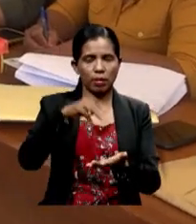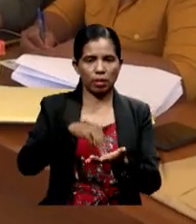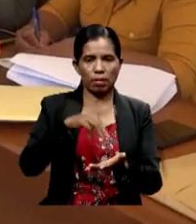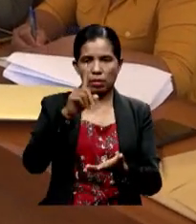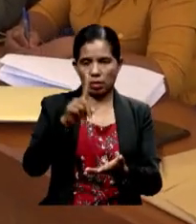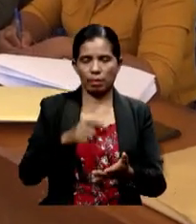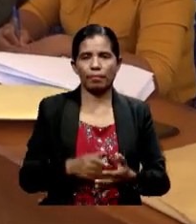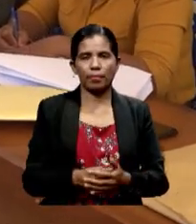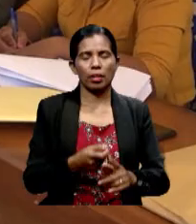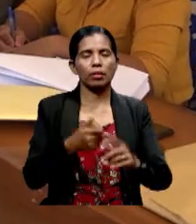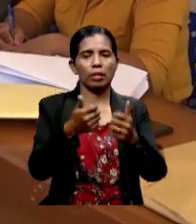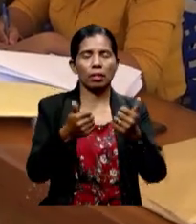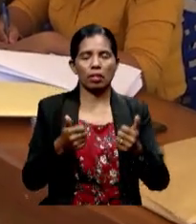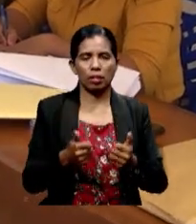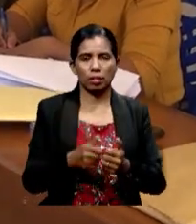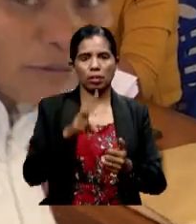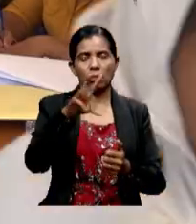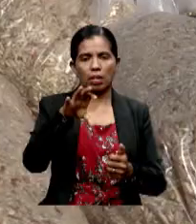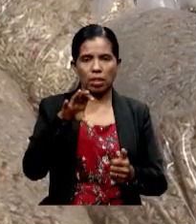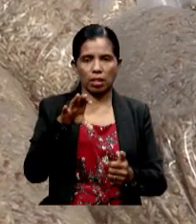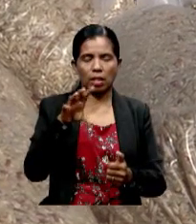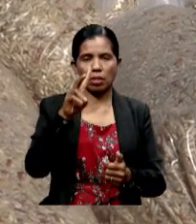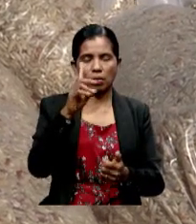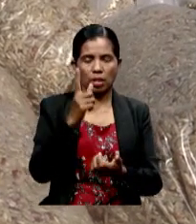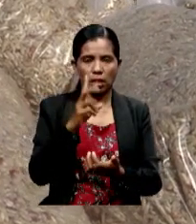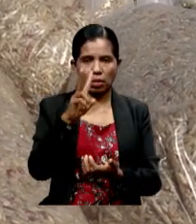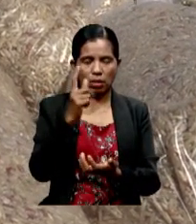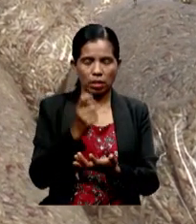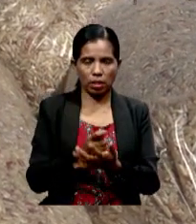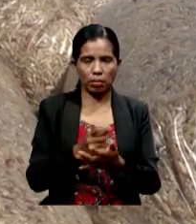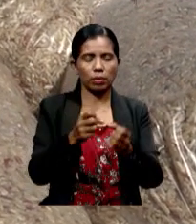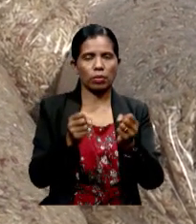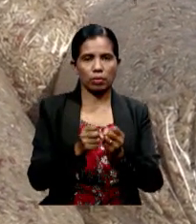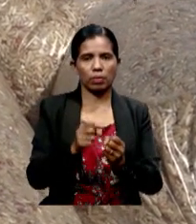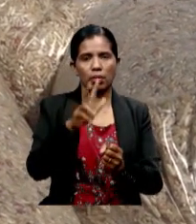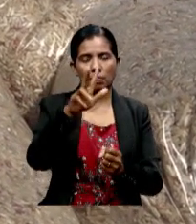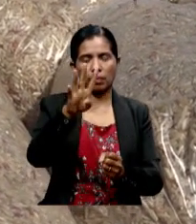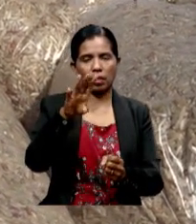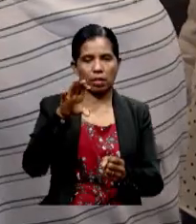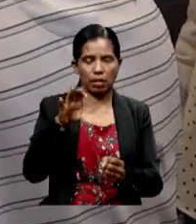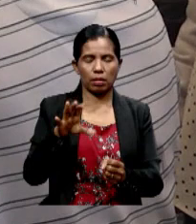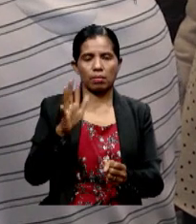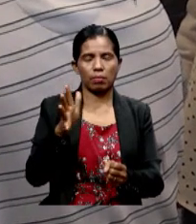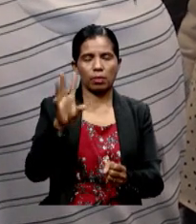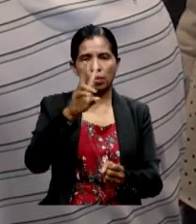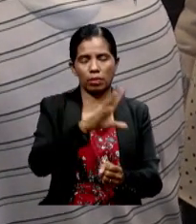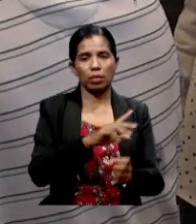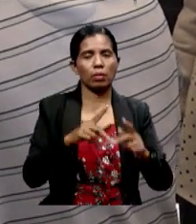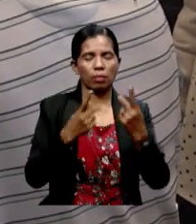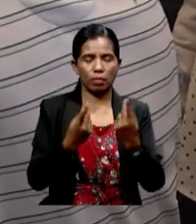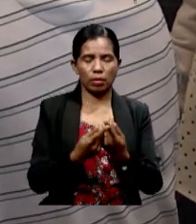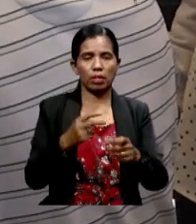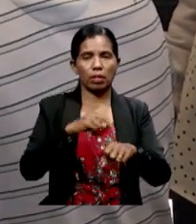resin husi aldeia ringrua resing suku atus hat 50 resin rua no empresa nasional nebe envolve